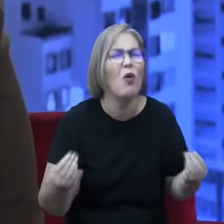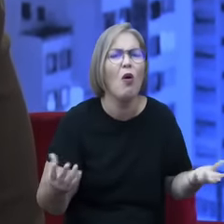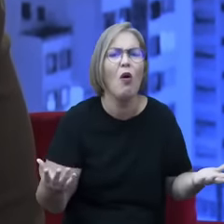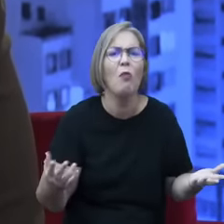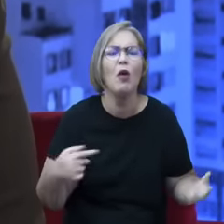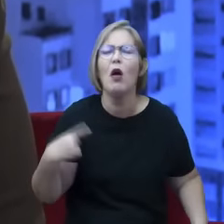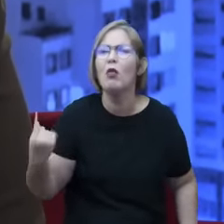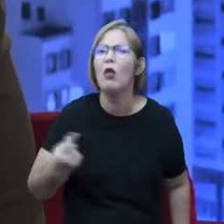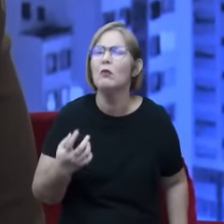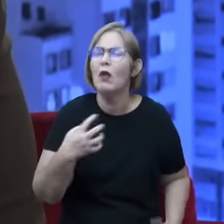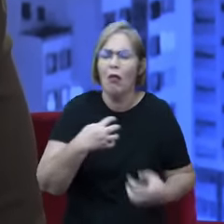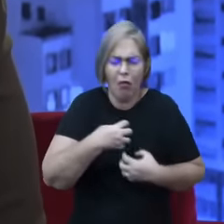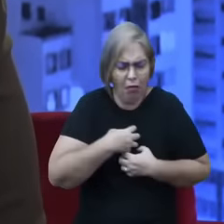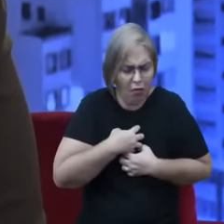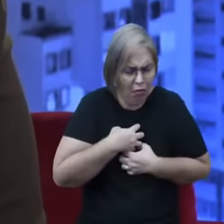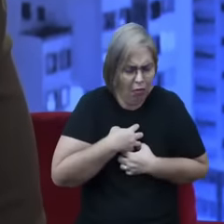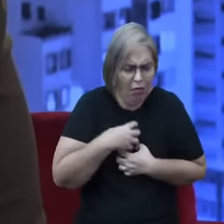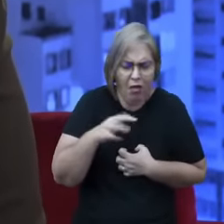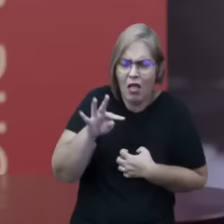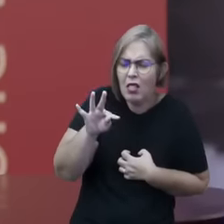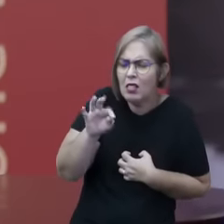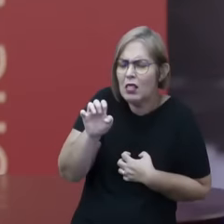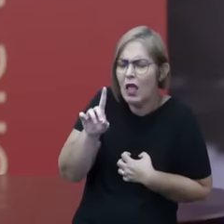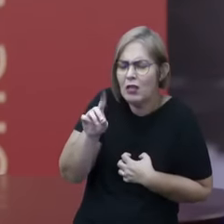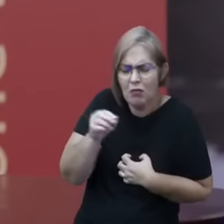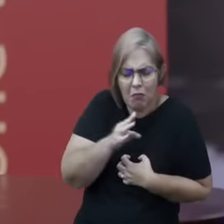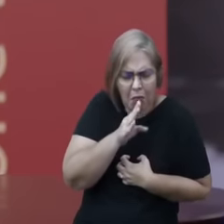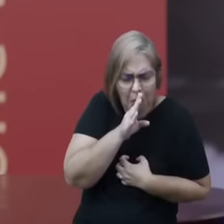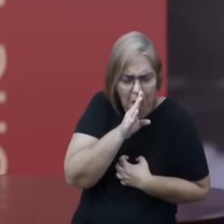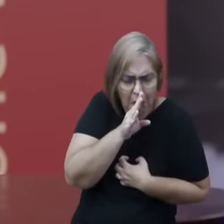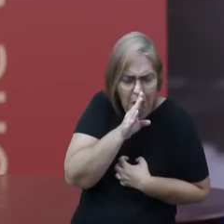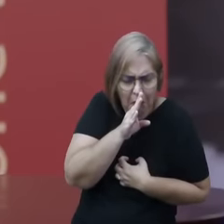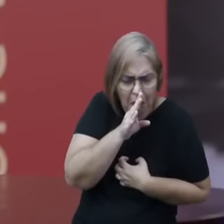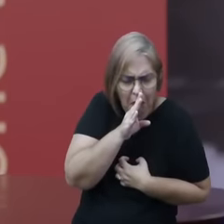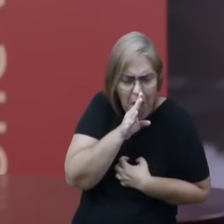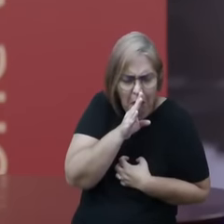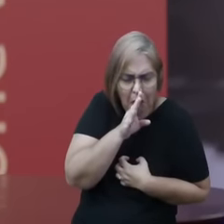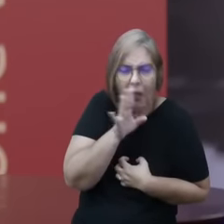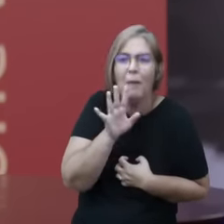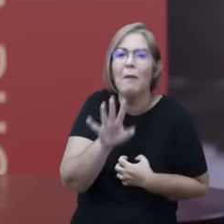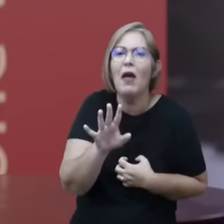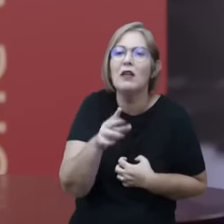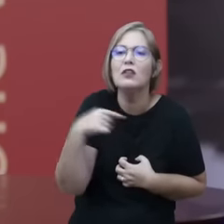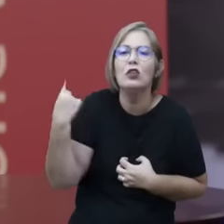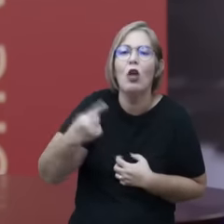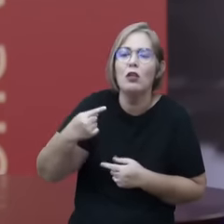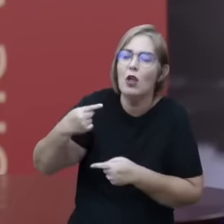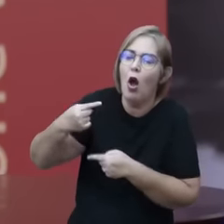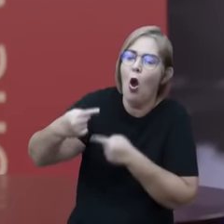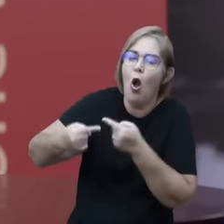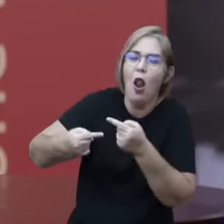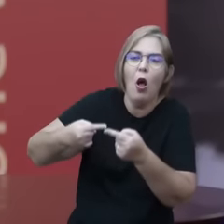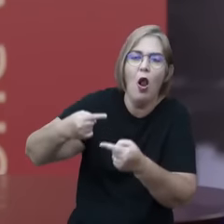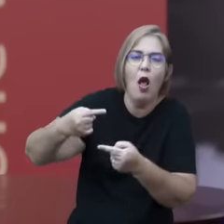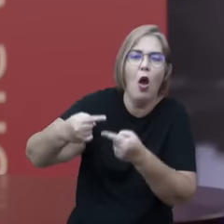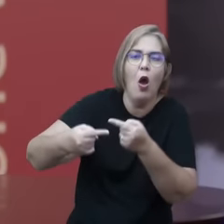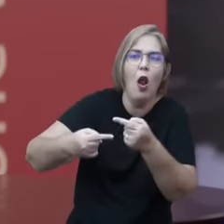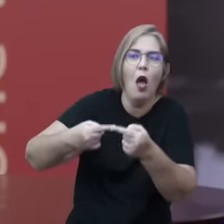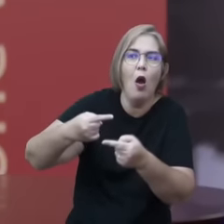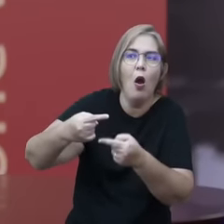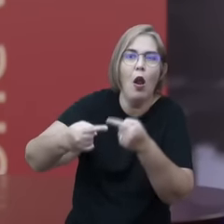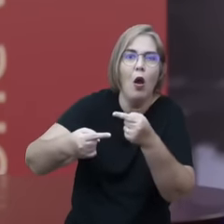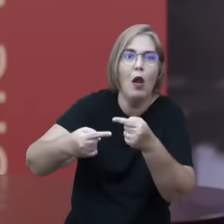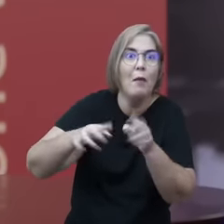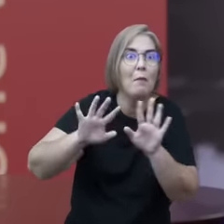prorrogamos isto. Mas aí a questão é que nós temos um prazo e este prazo,